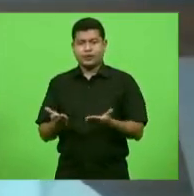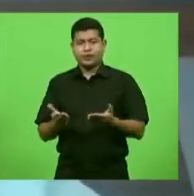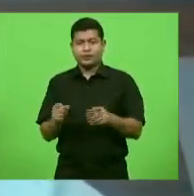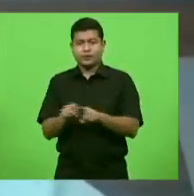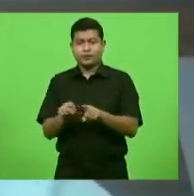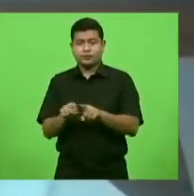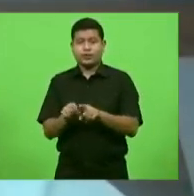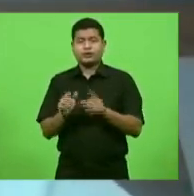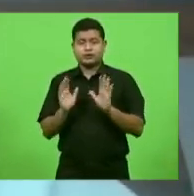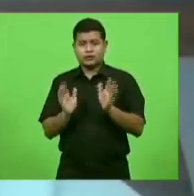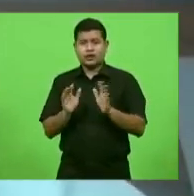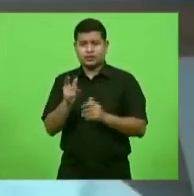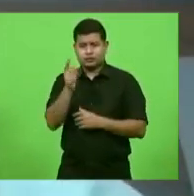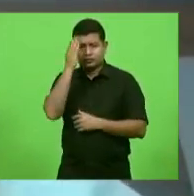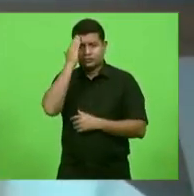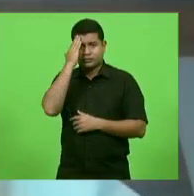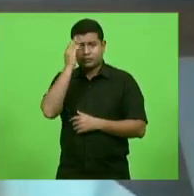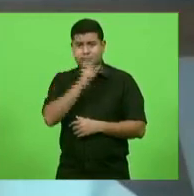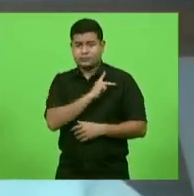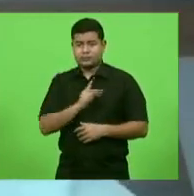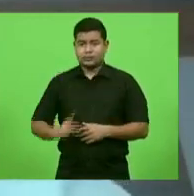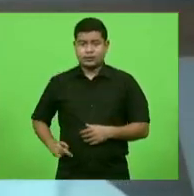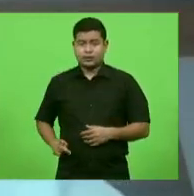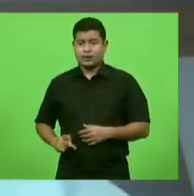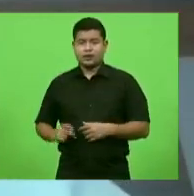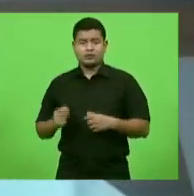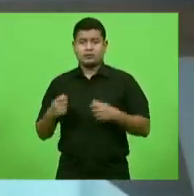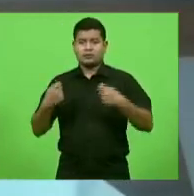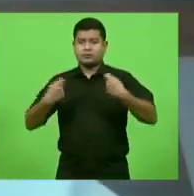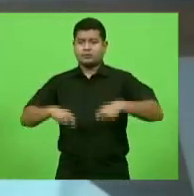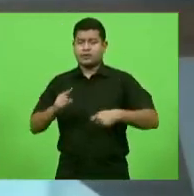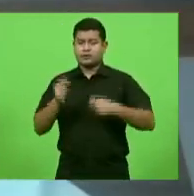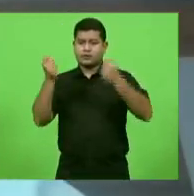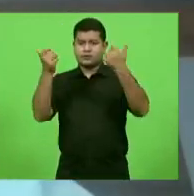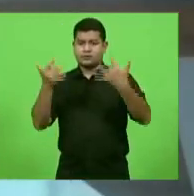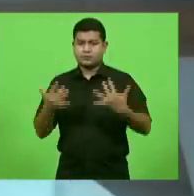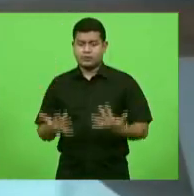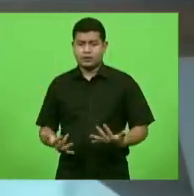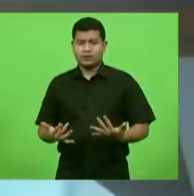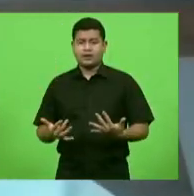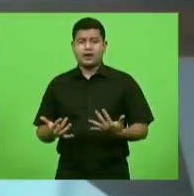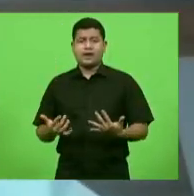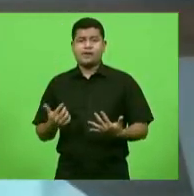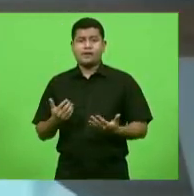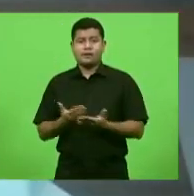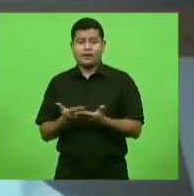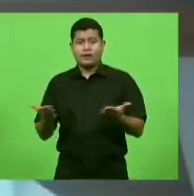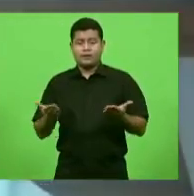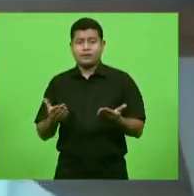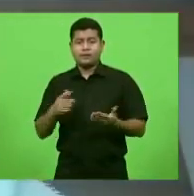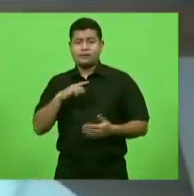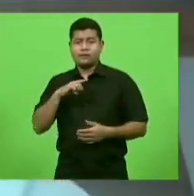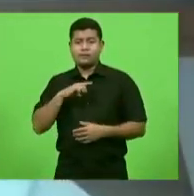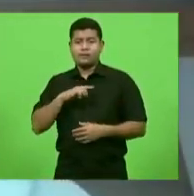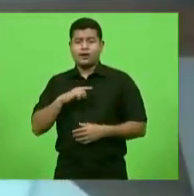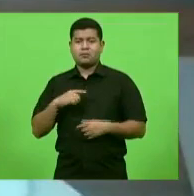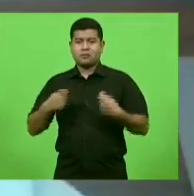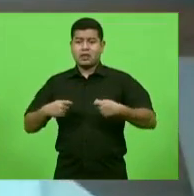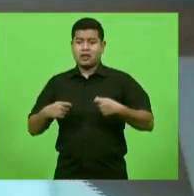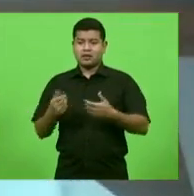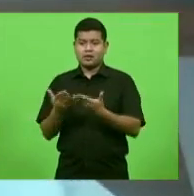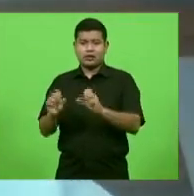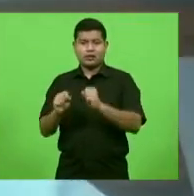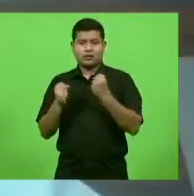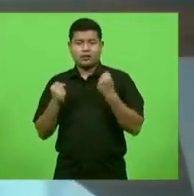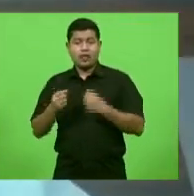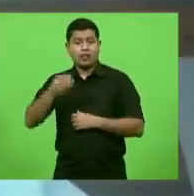e, de igual forma, dispensa maiores explicações e faz cair por terra as simulações e os exercícios teratológicos da defesa para tentar